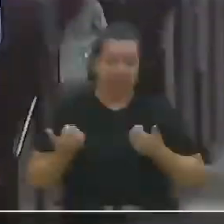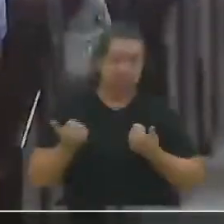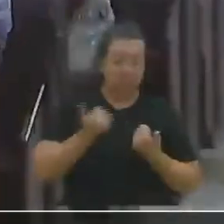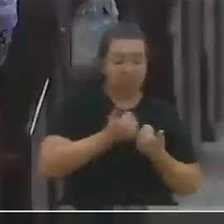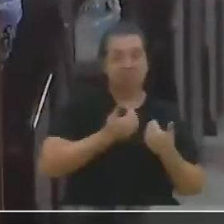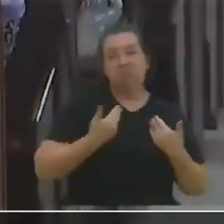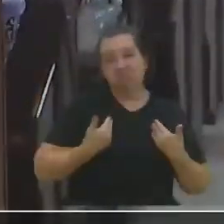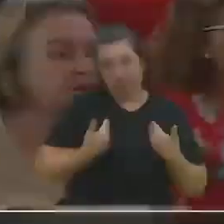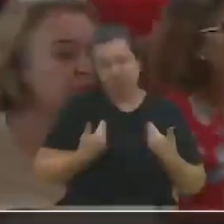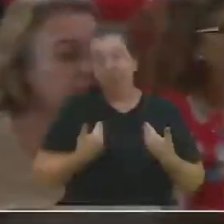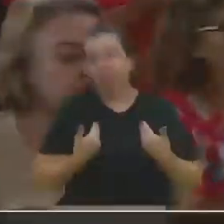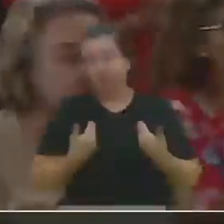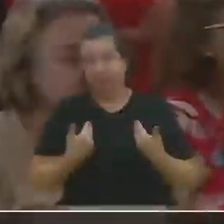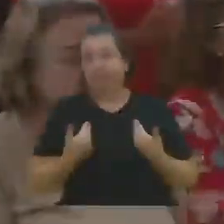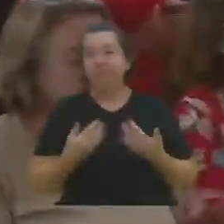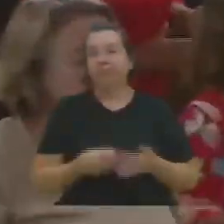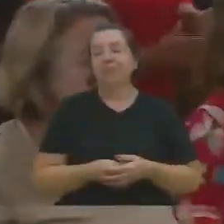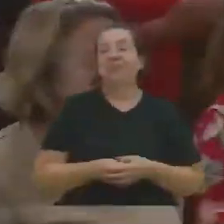morrer em meu